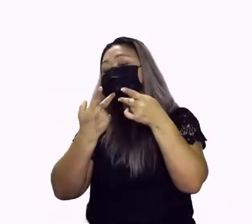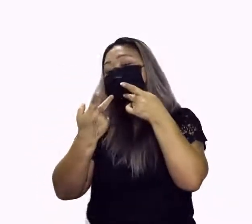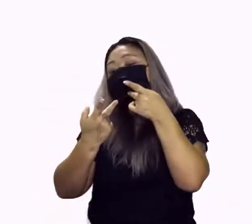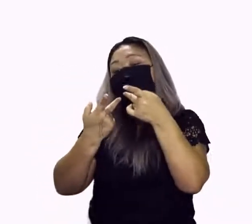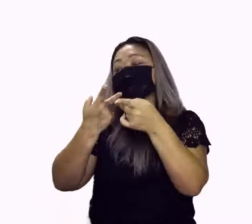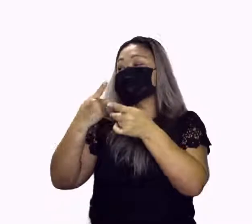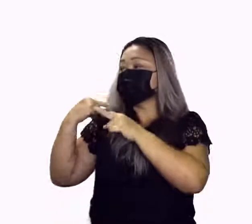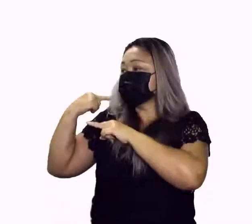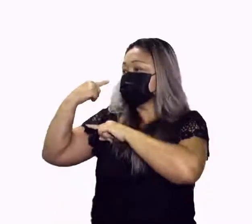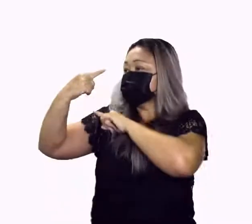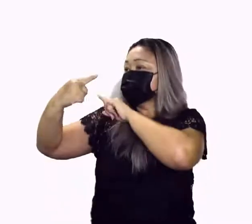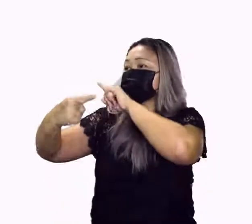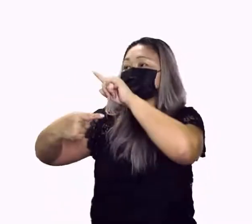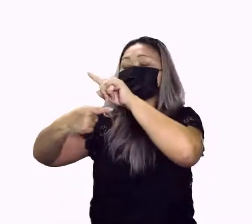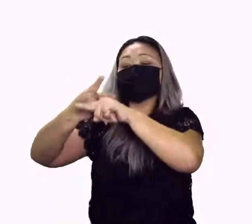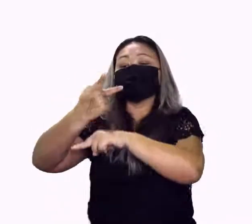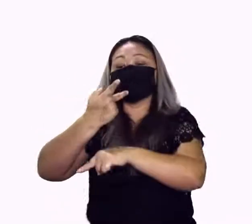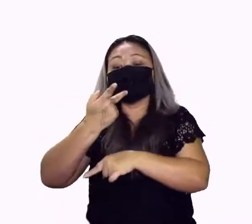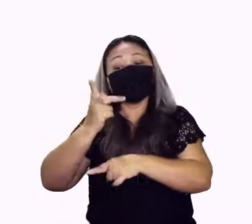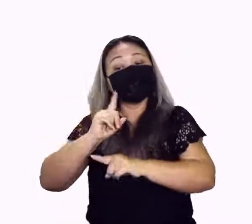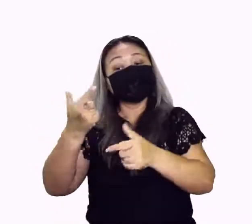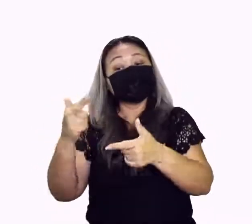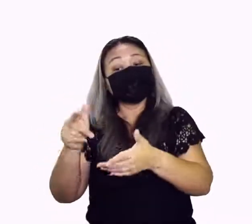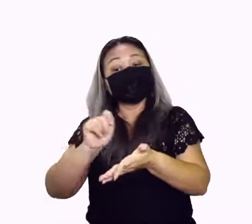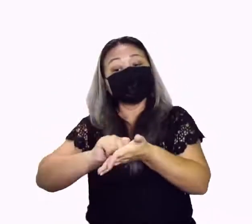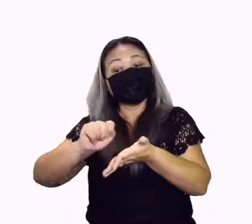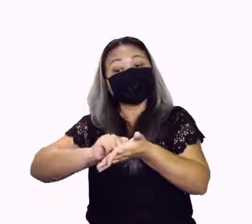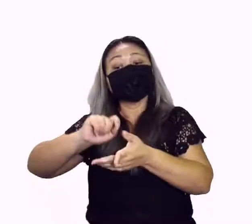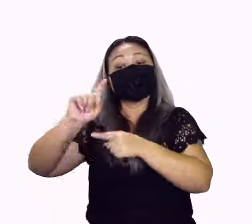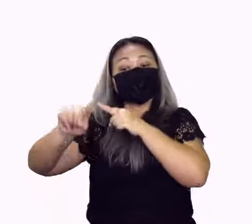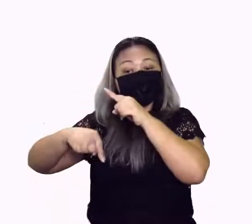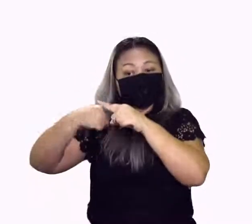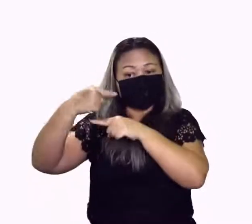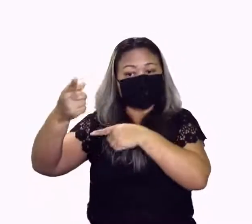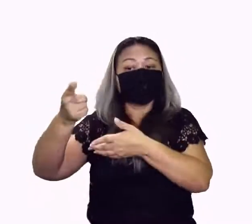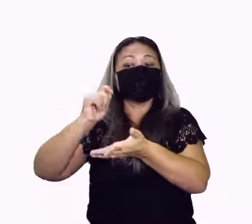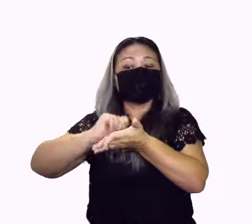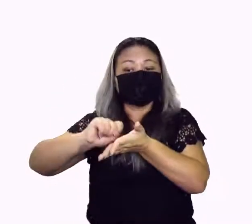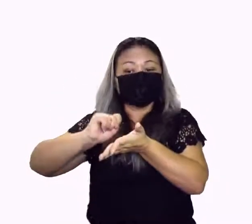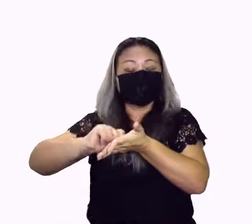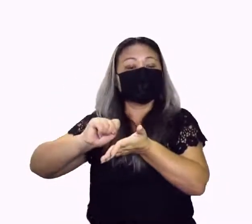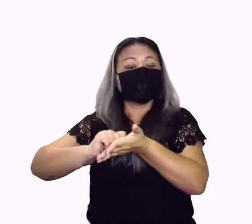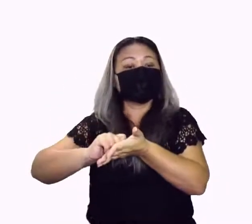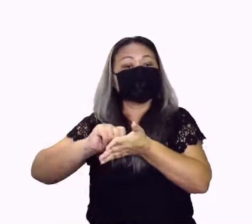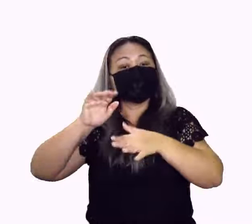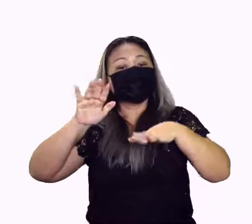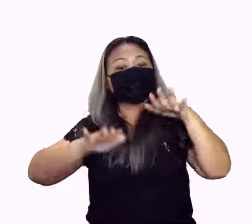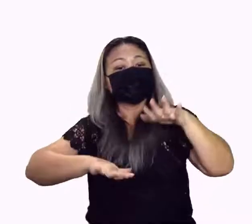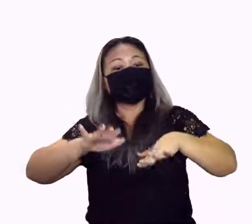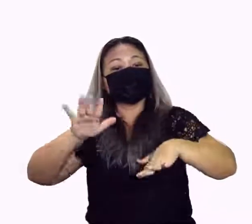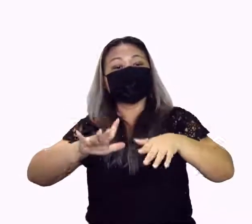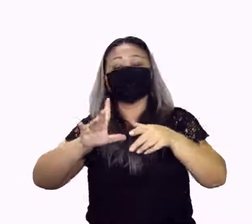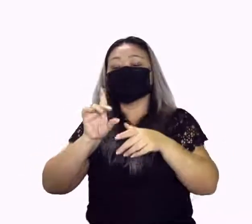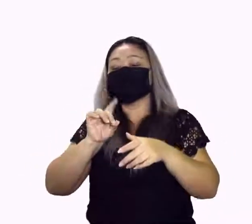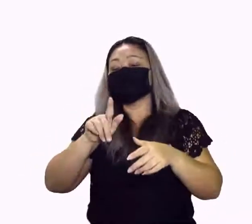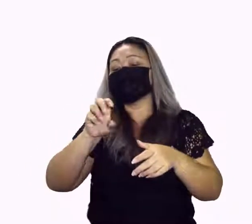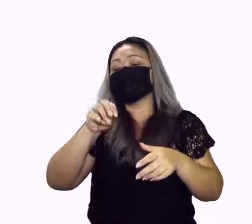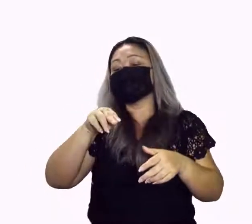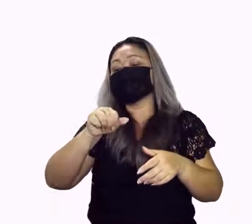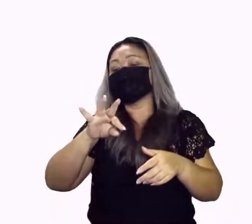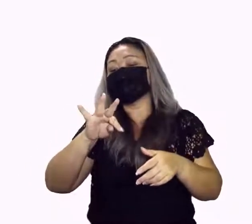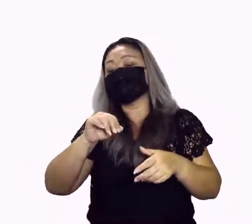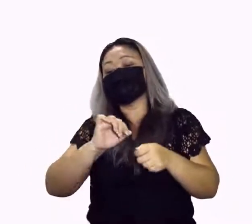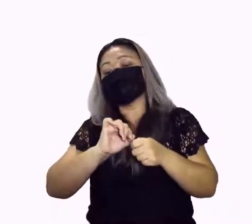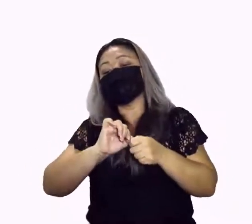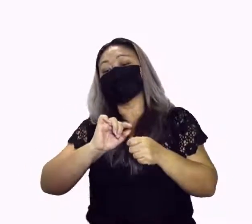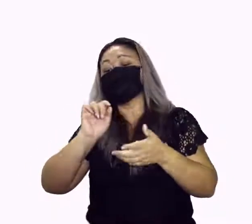pelo, né, não tem nada escrito, principalmente, mas depois que venha a ser escrito. Às vezes é dogmático, né, que é um dogma,